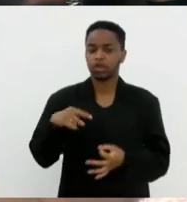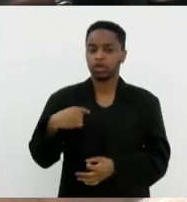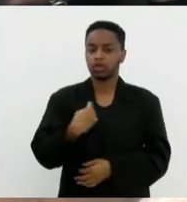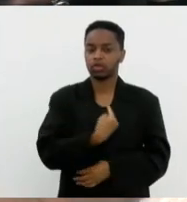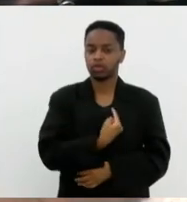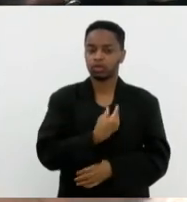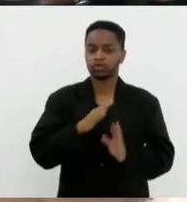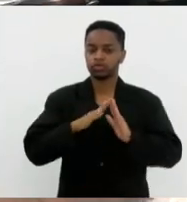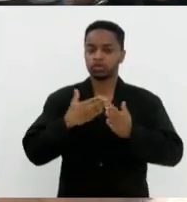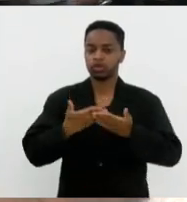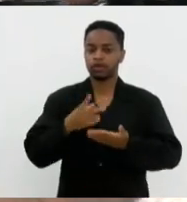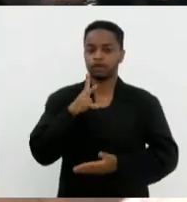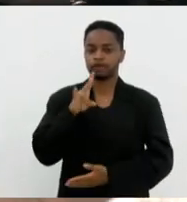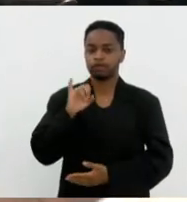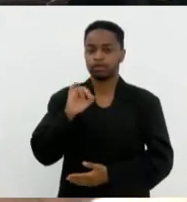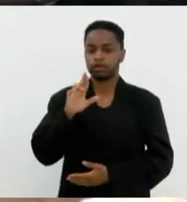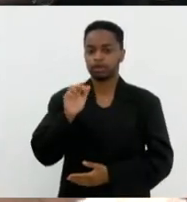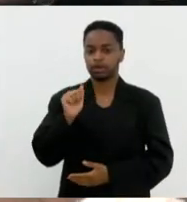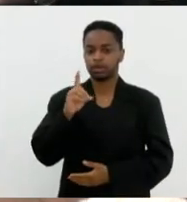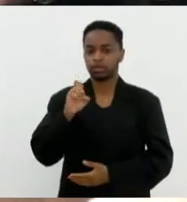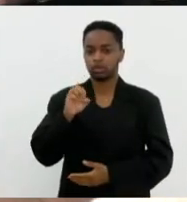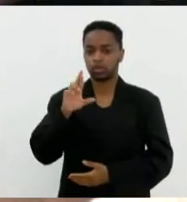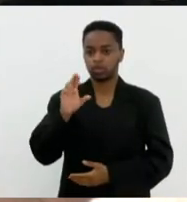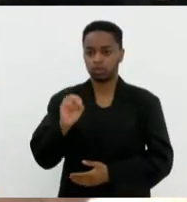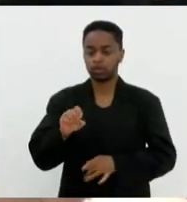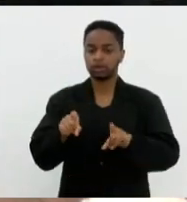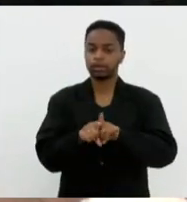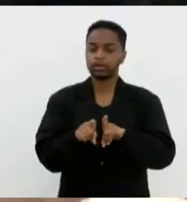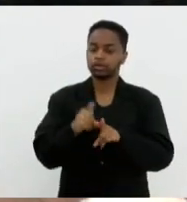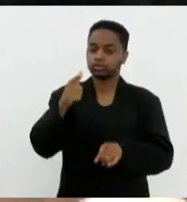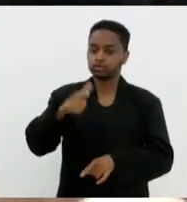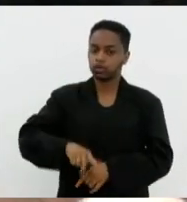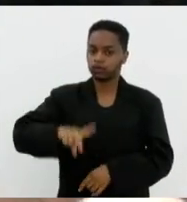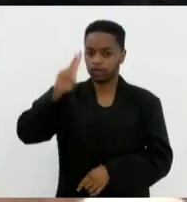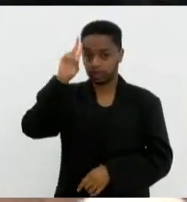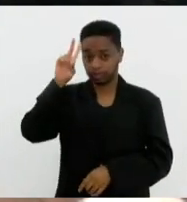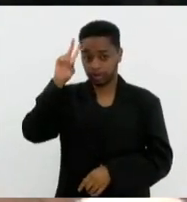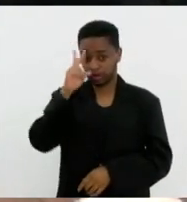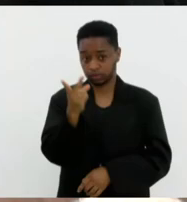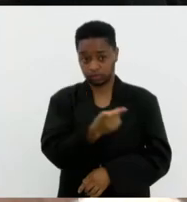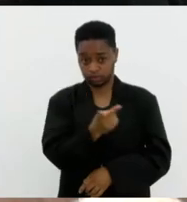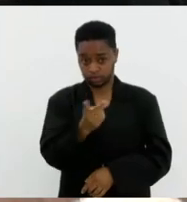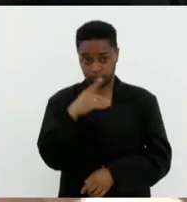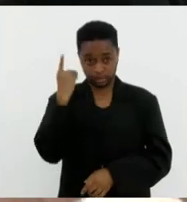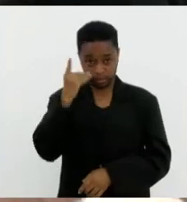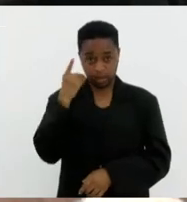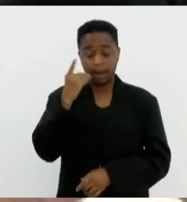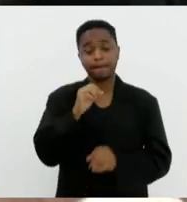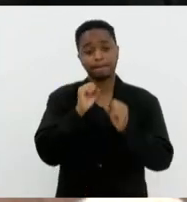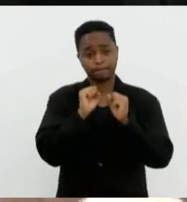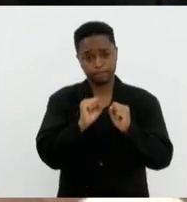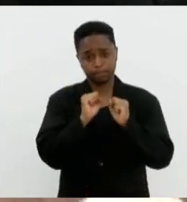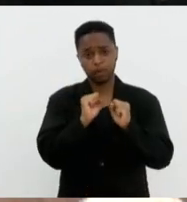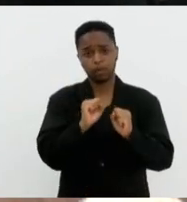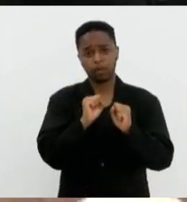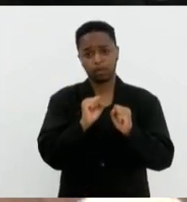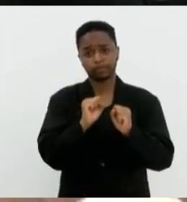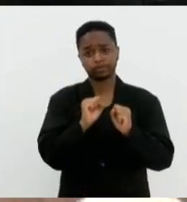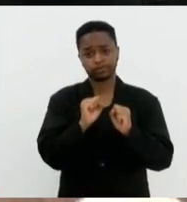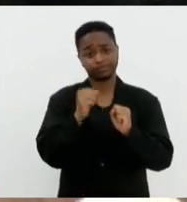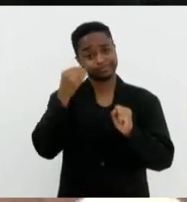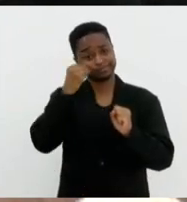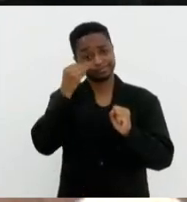querida Viradouro. E, mais uma vez, lembrando que os dois deputados podem jogar até